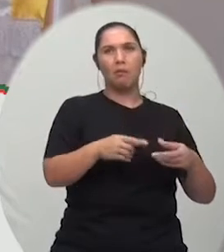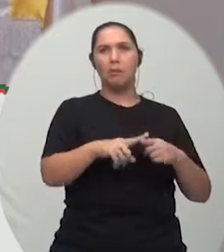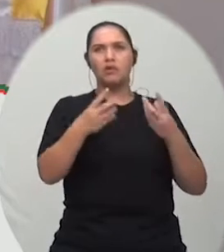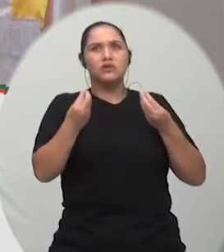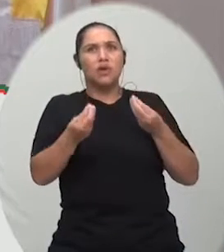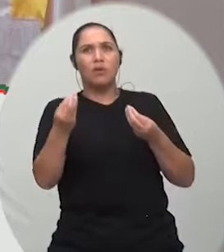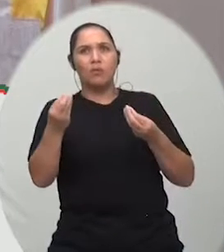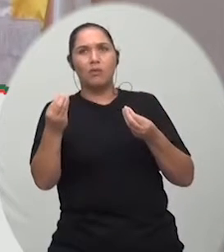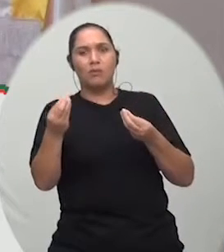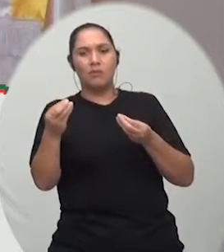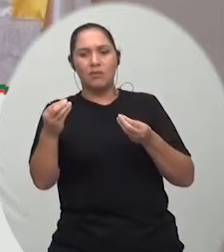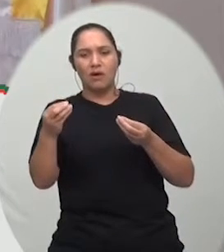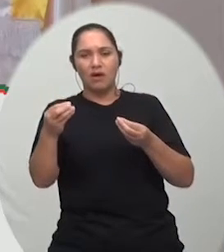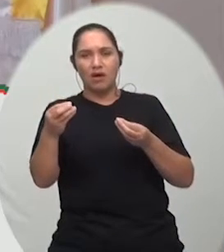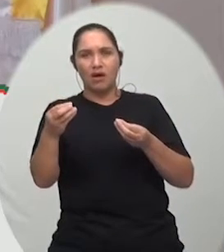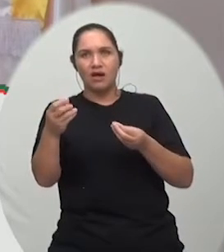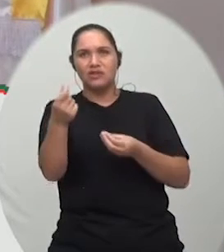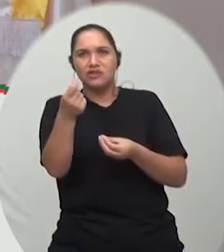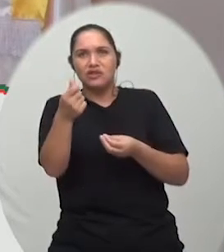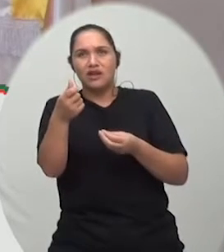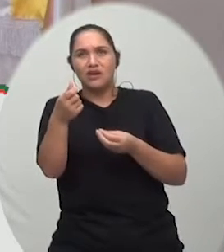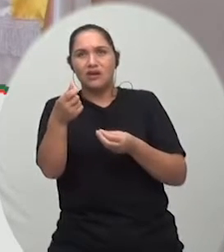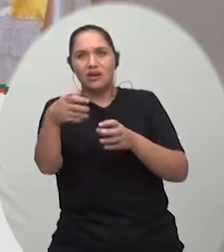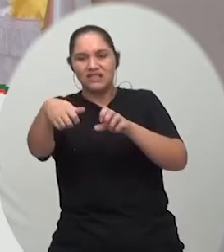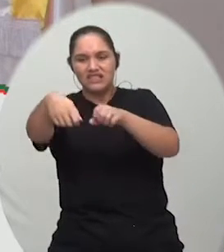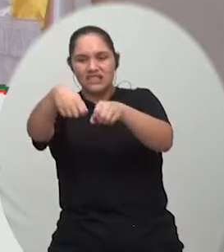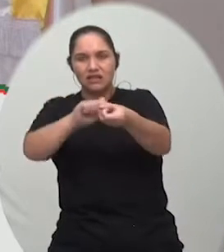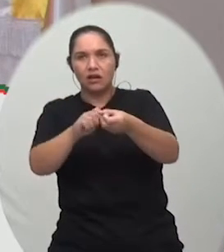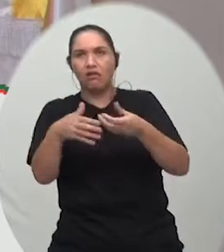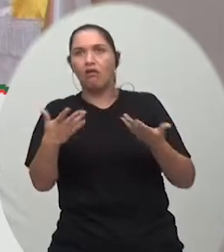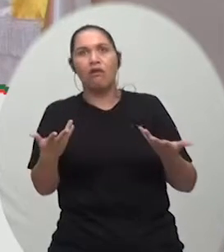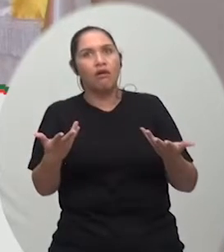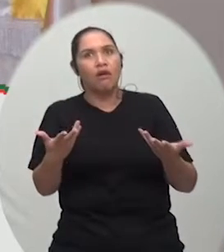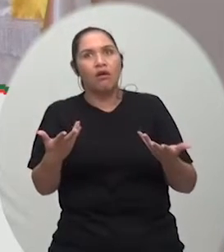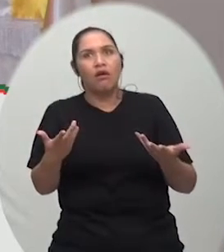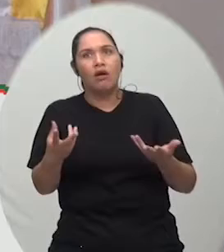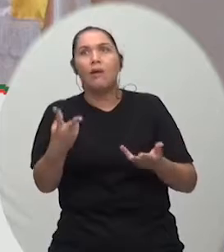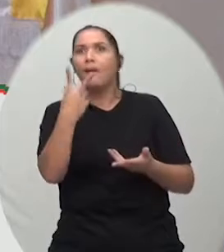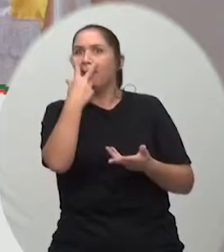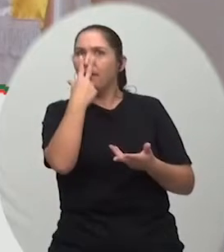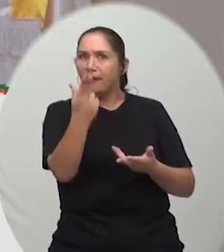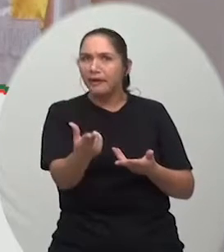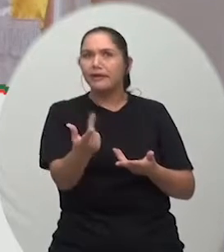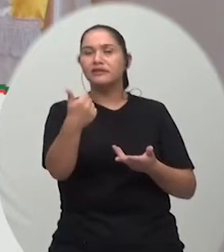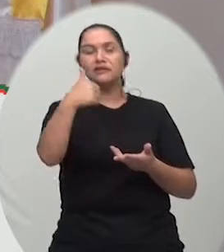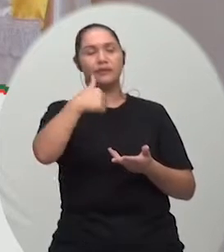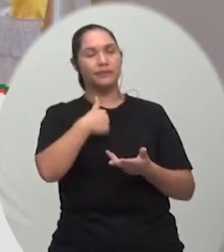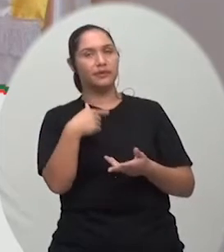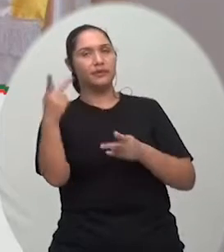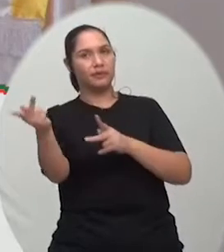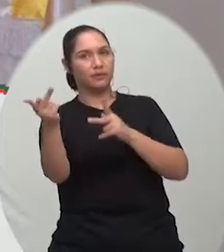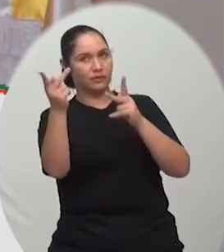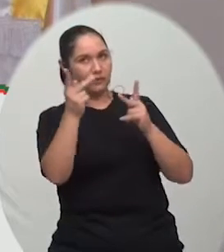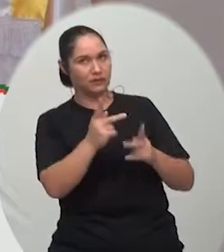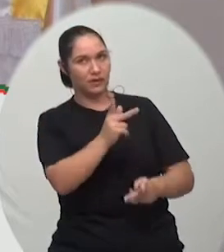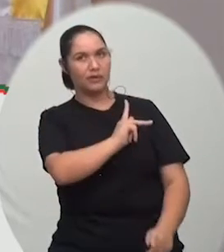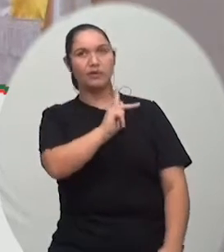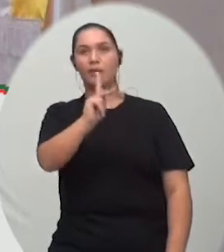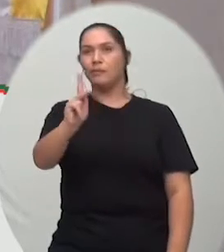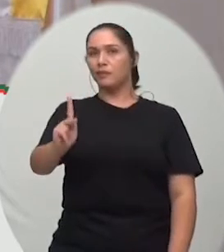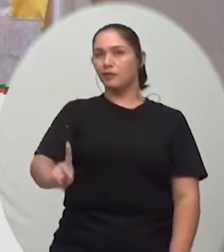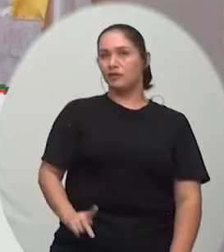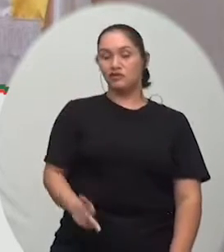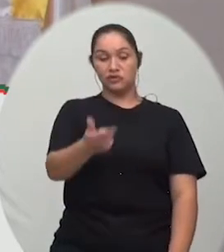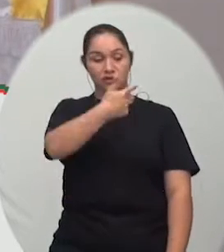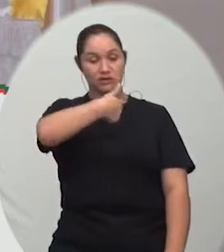E aí, eu convidei o presidente da nossa comissão de obras, e aí quero parabenizar que vem